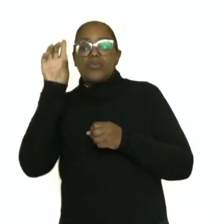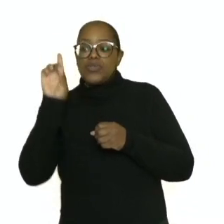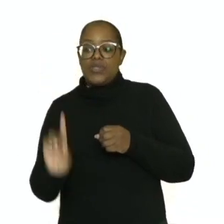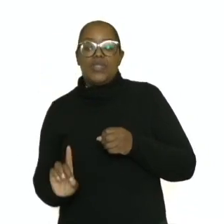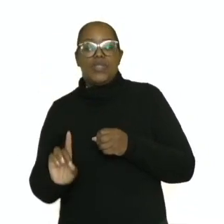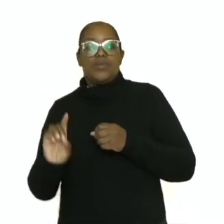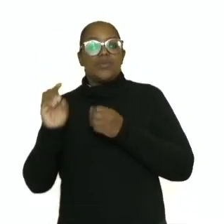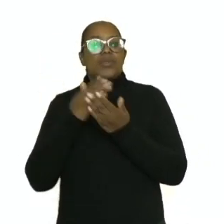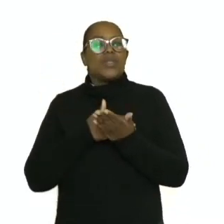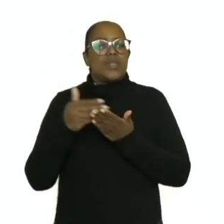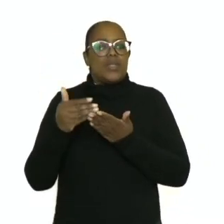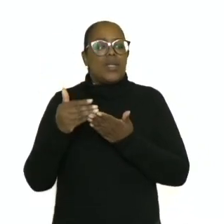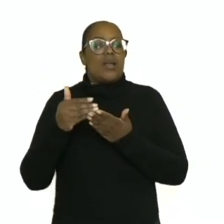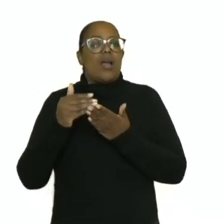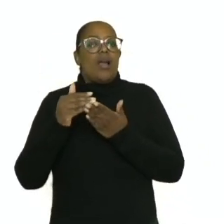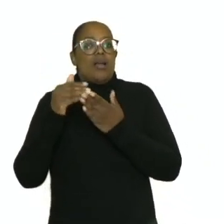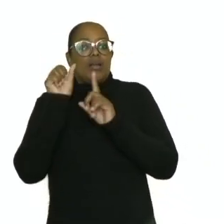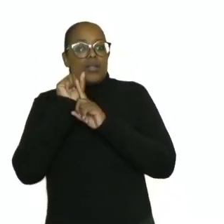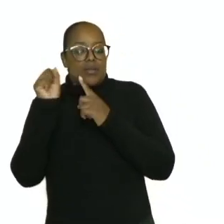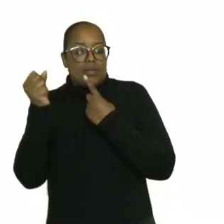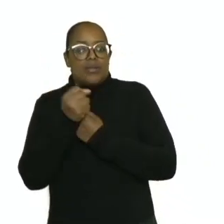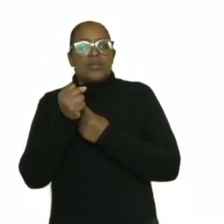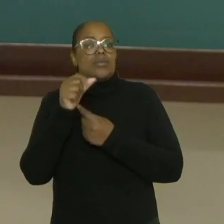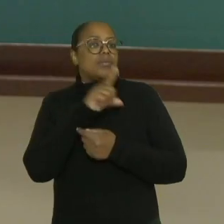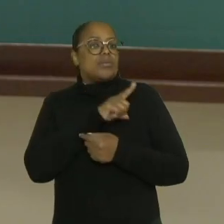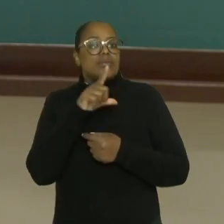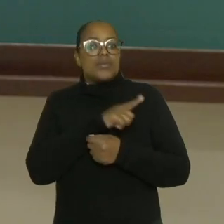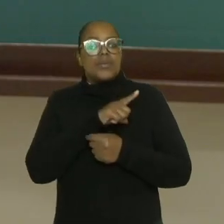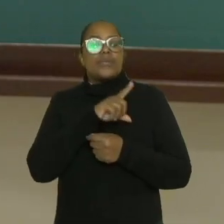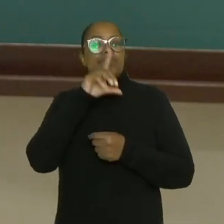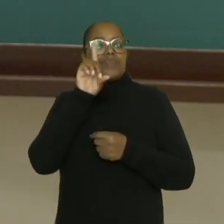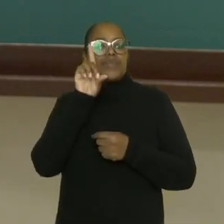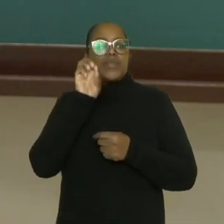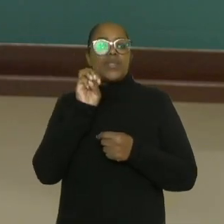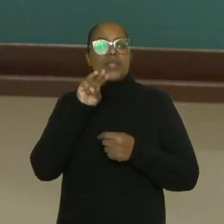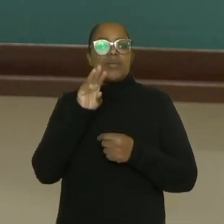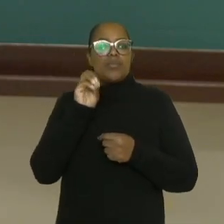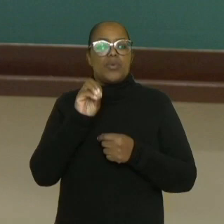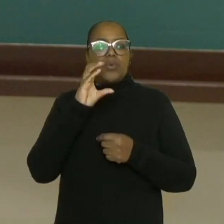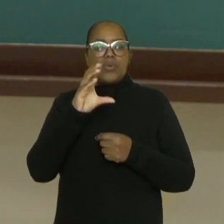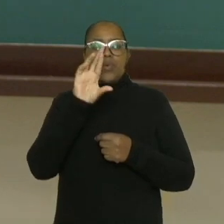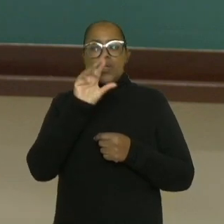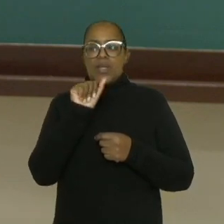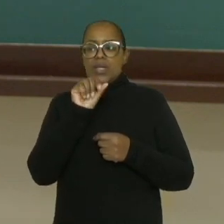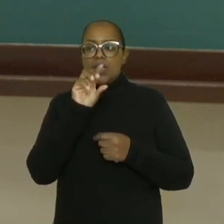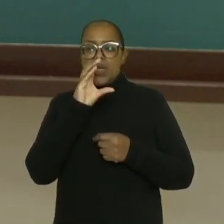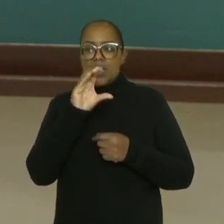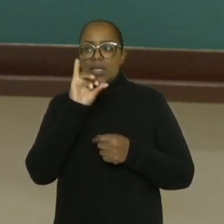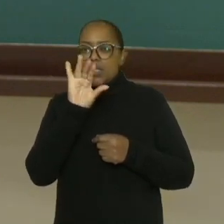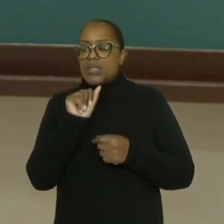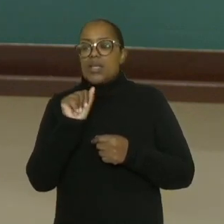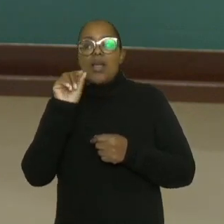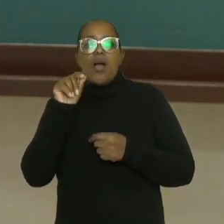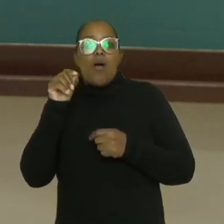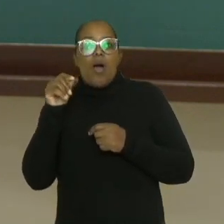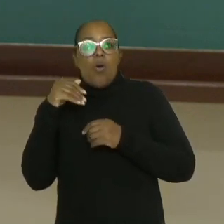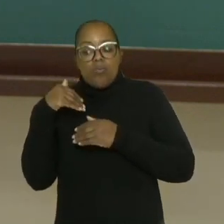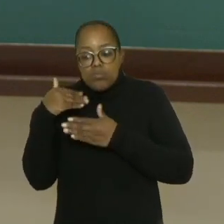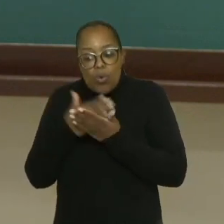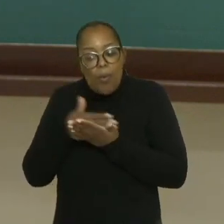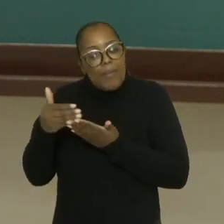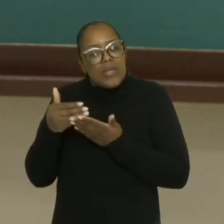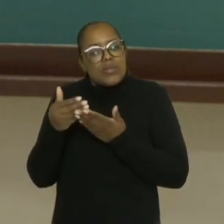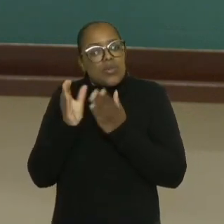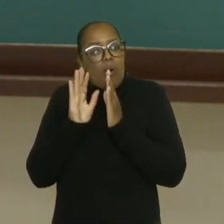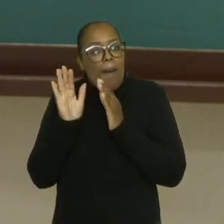Então, uma sociedade, para ser democrática, ela vai ter a cidadania e direitos como um princípio básico. Vamos ter formas diferentes